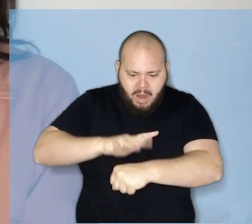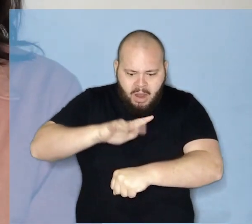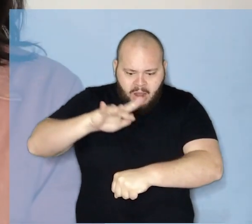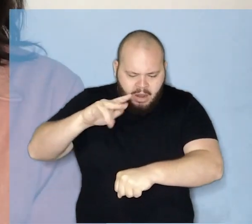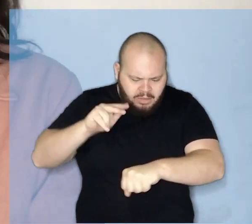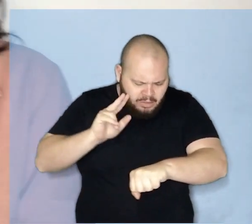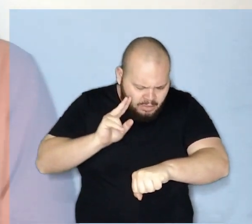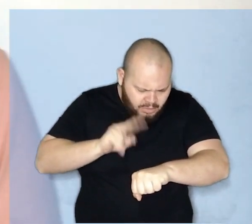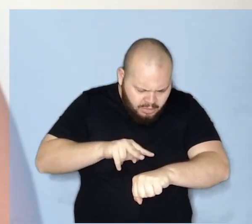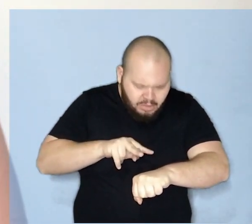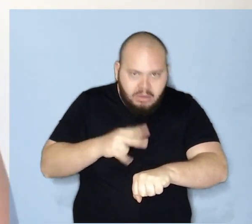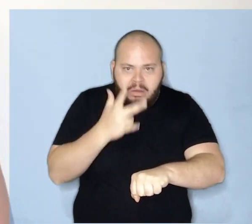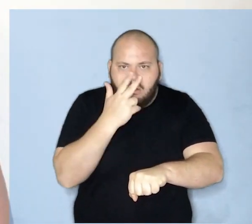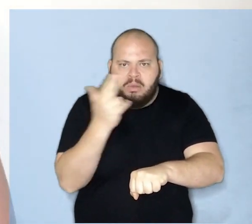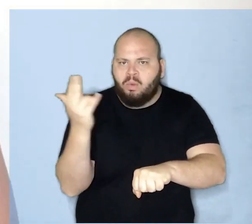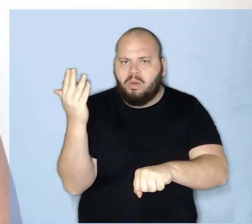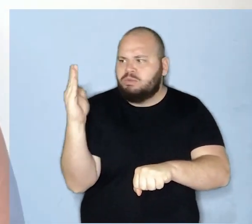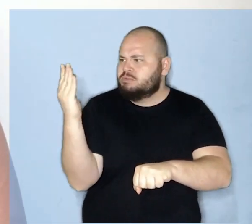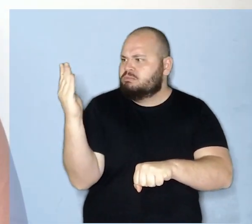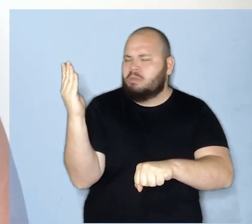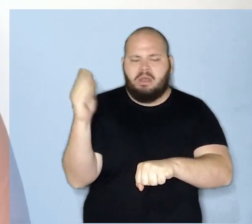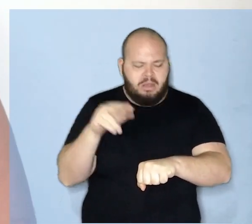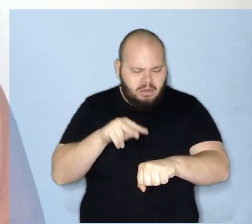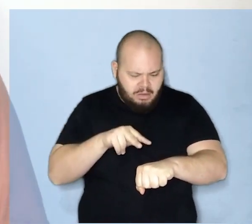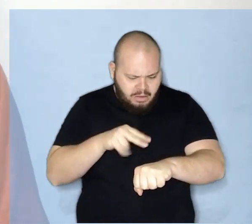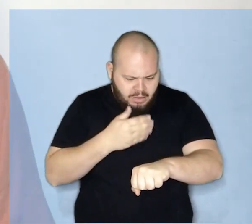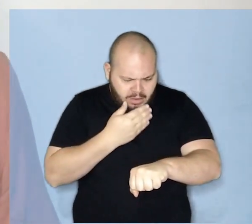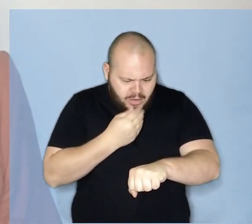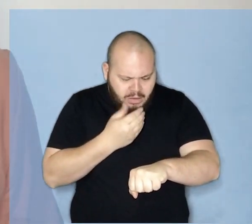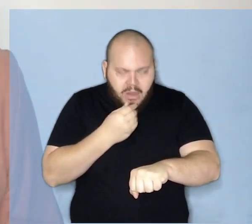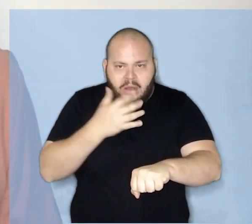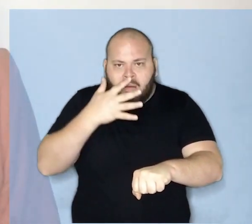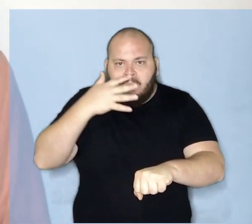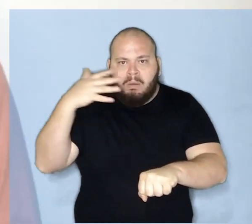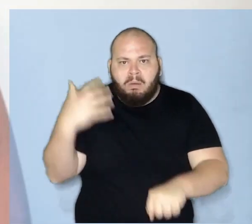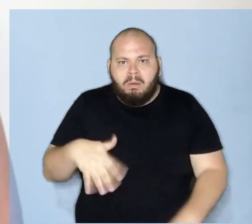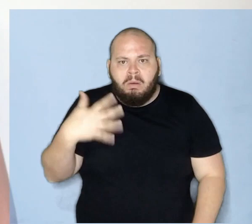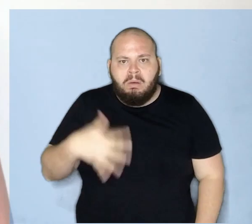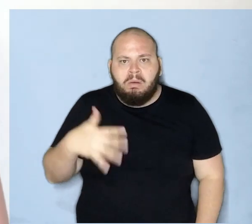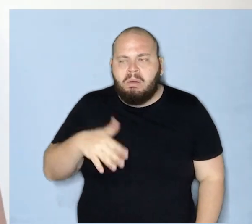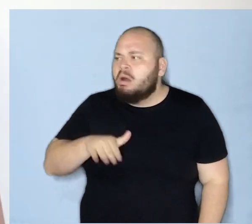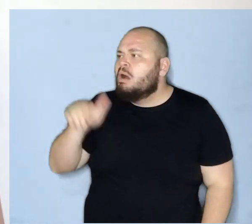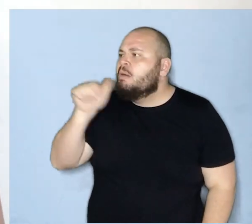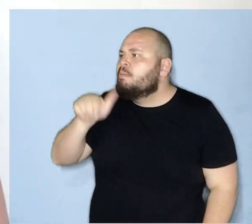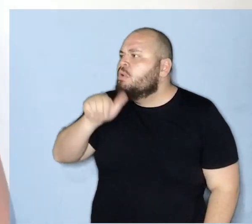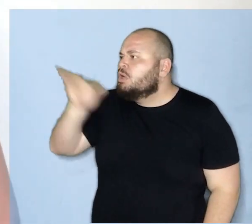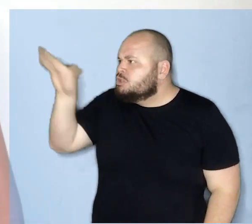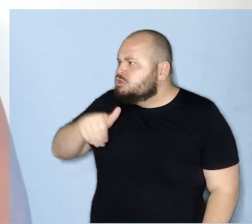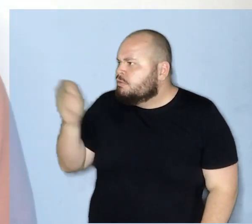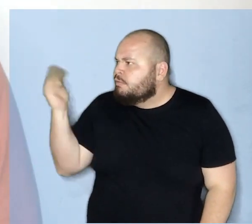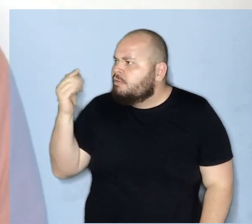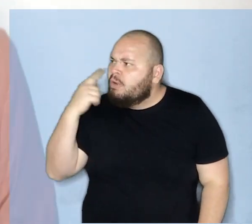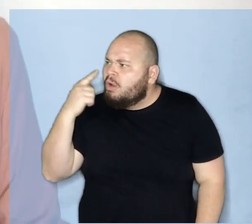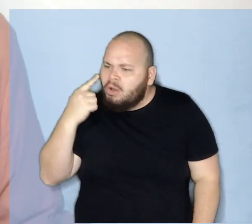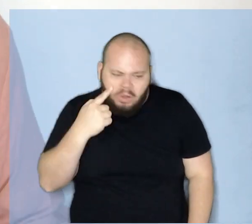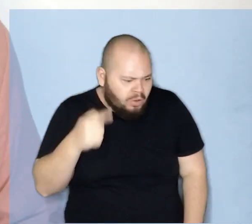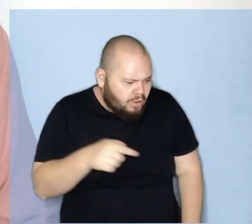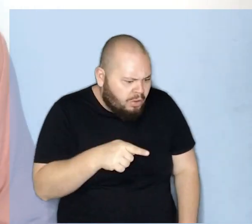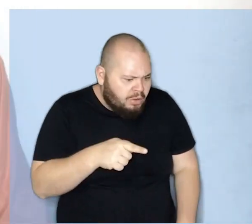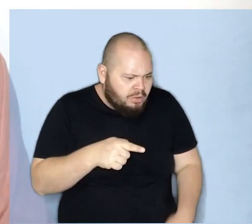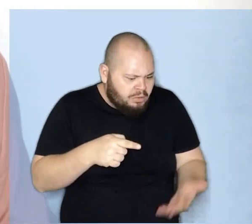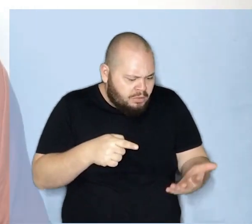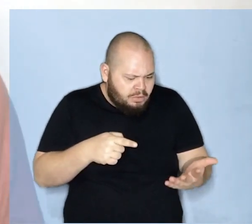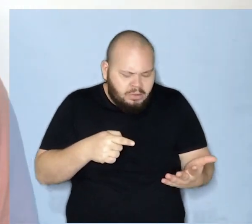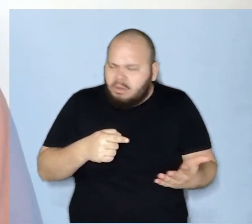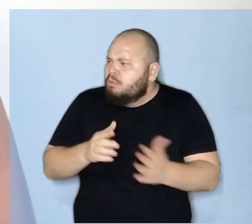se enxergar no bico do sapato. Ele, impressionado, chama a senhora Chinelo, que veio e digo, por